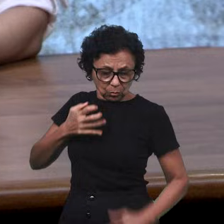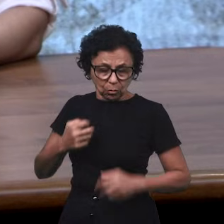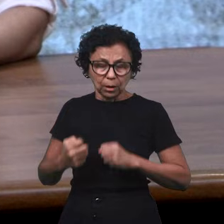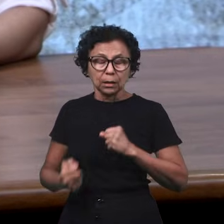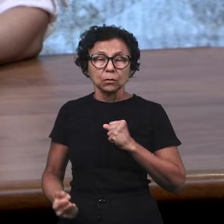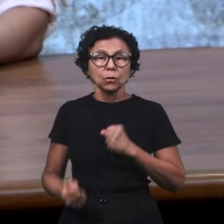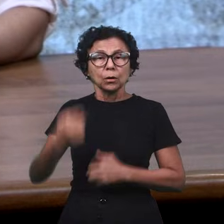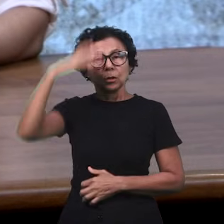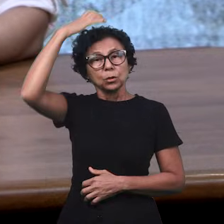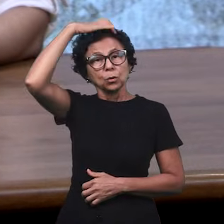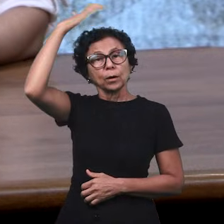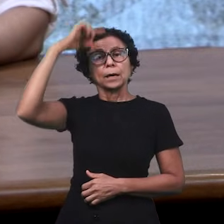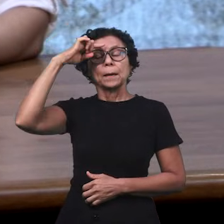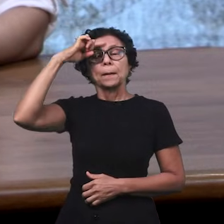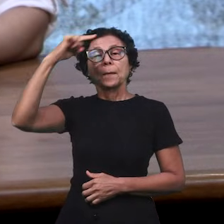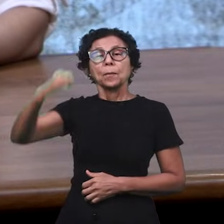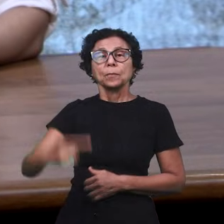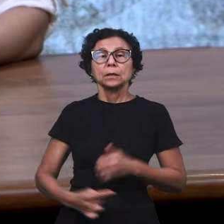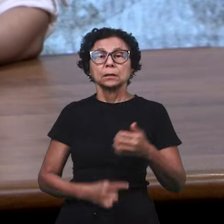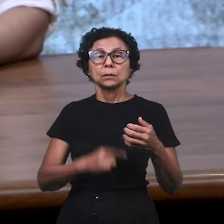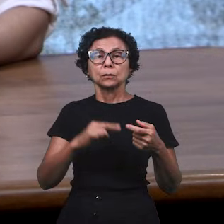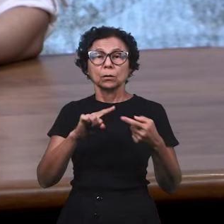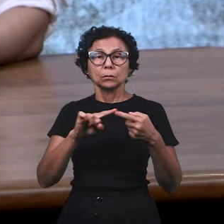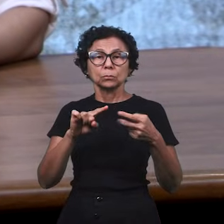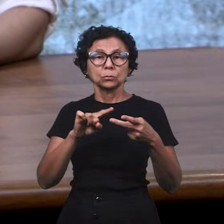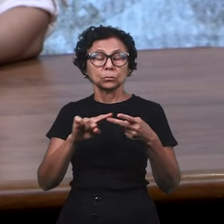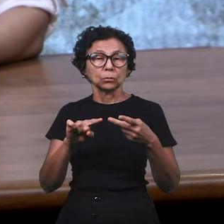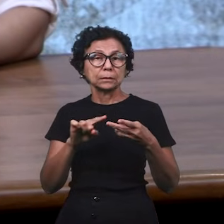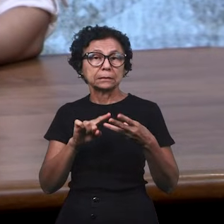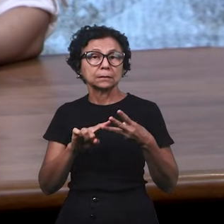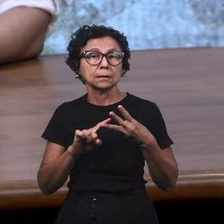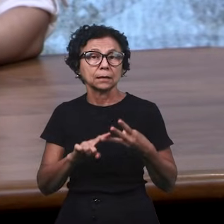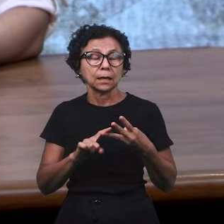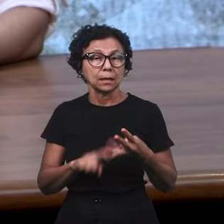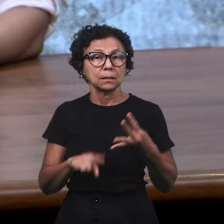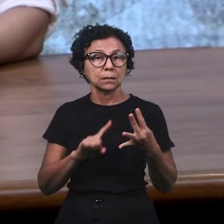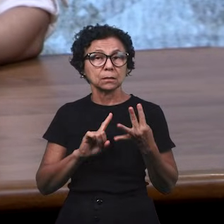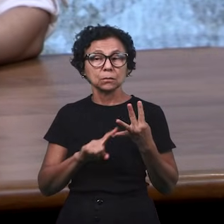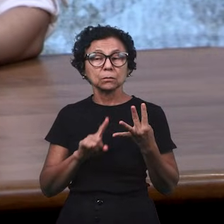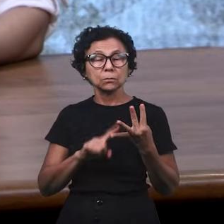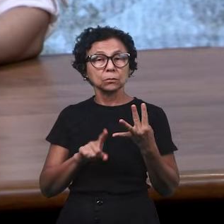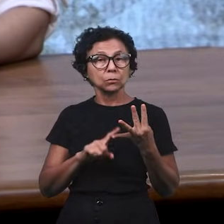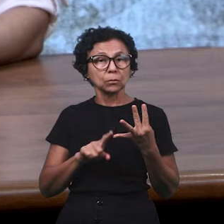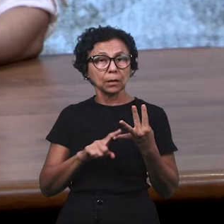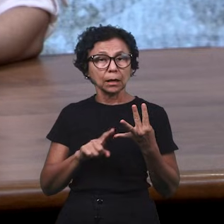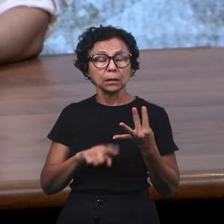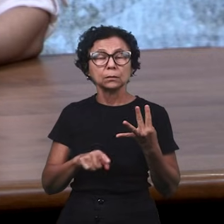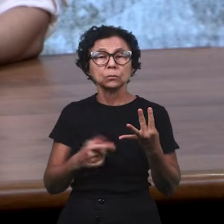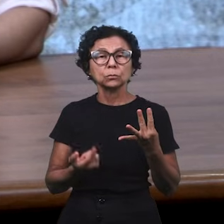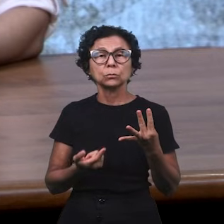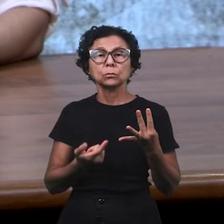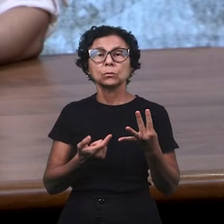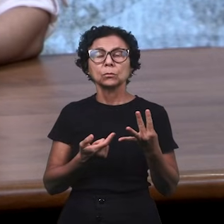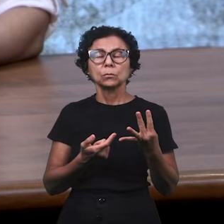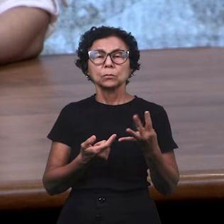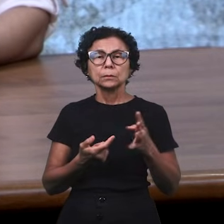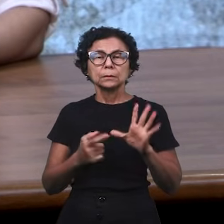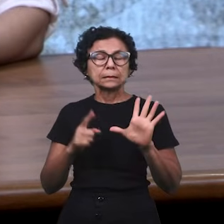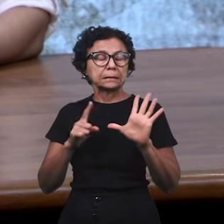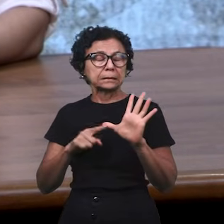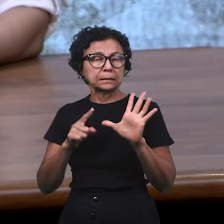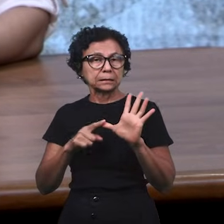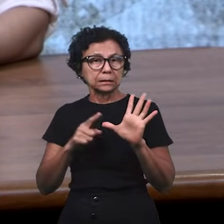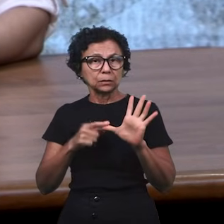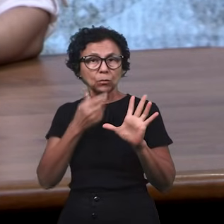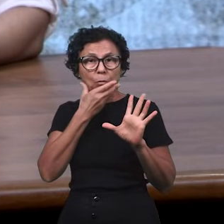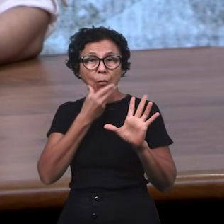de Safã, e a Abidom, filho de Mica, e a Safã, o escrivão, e a